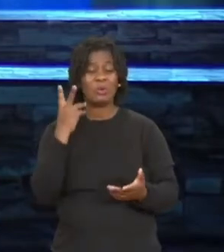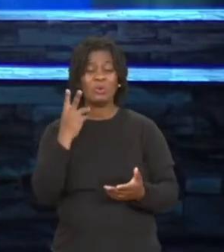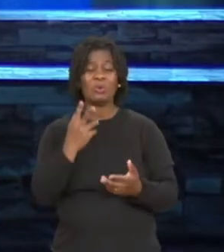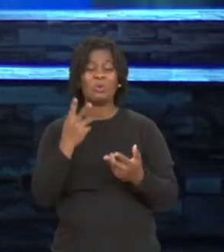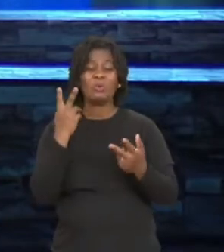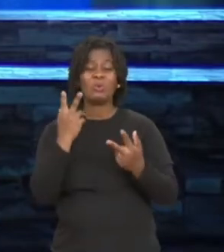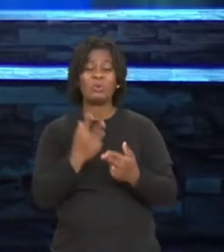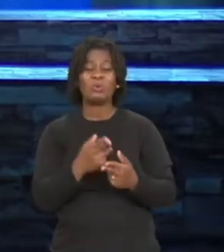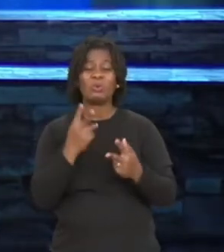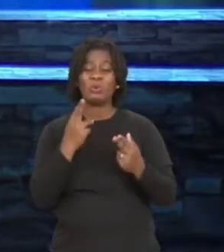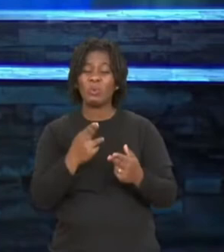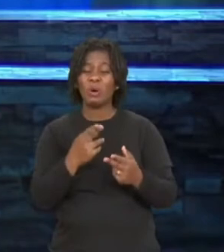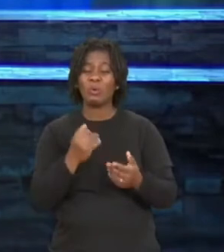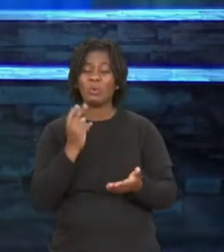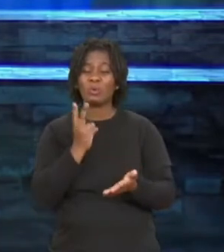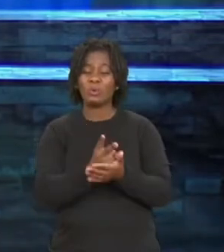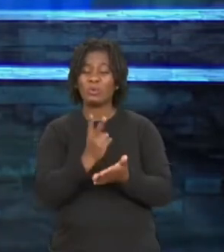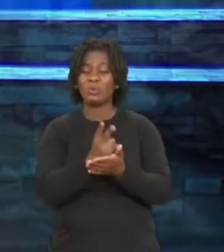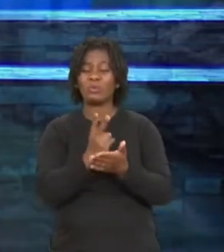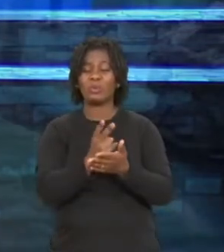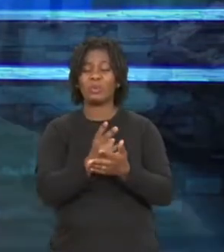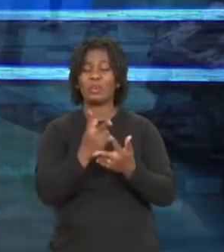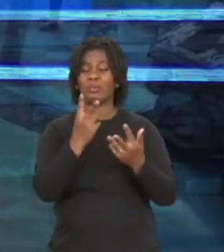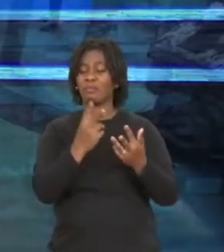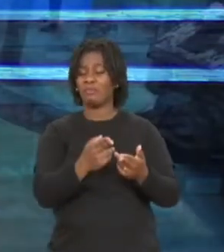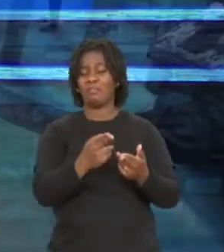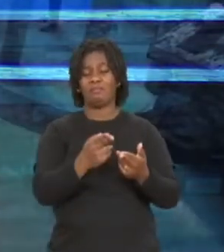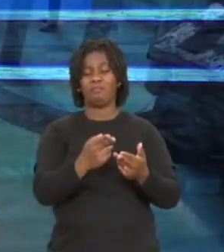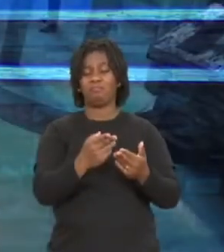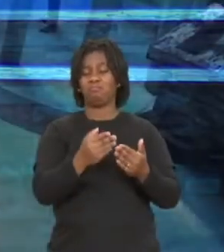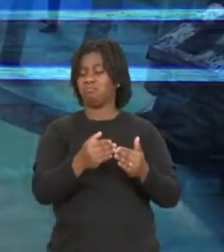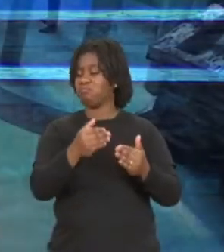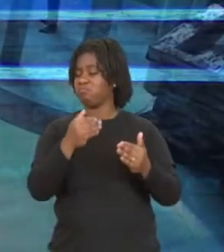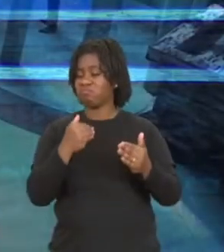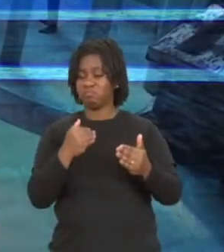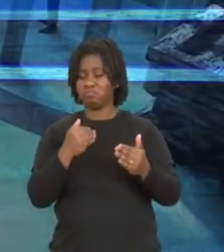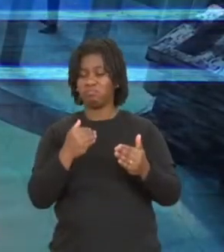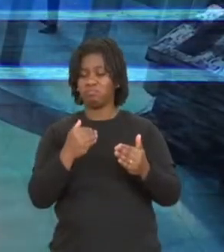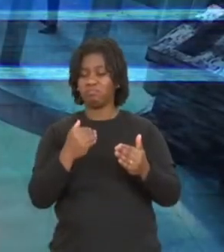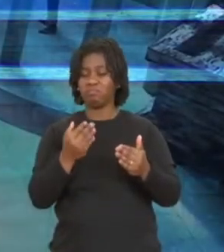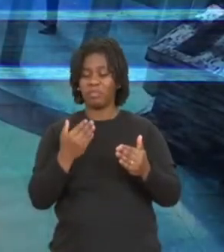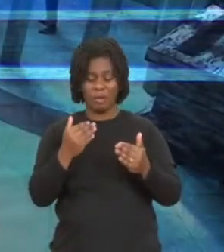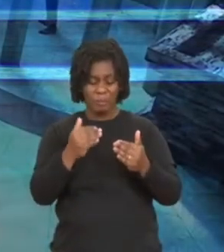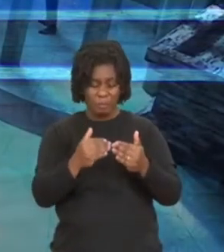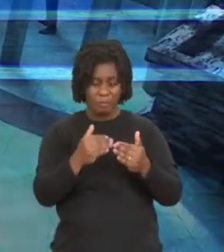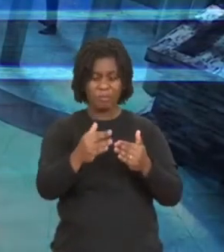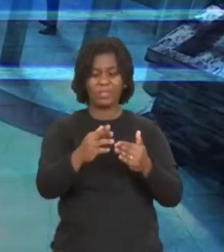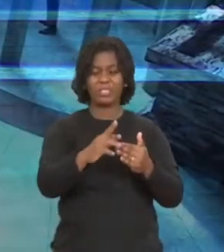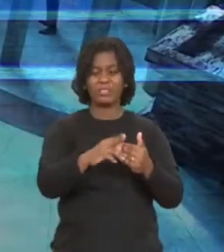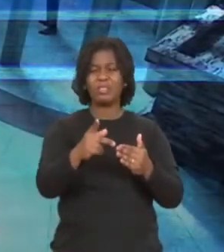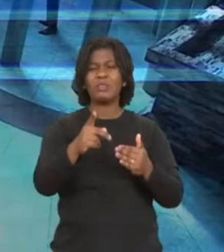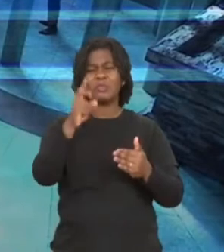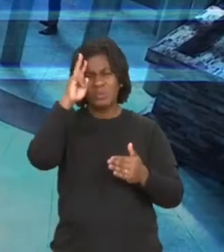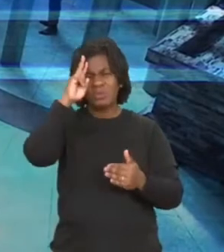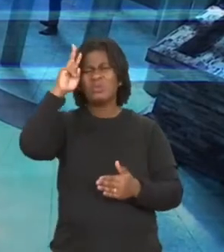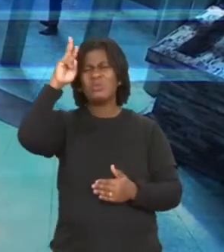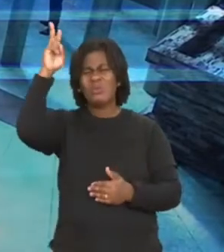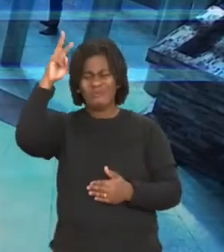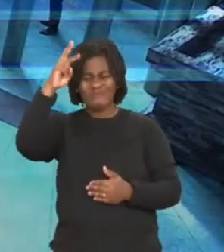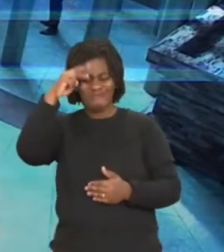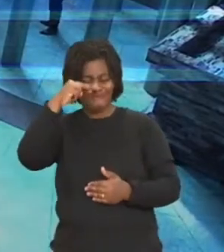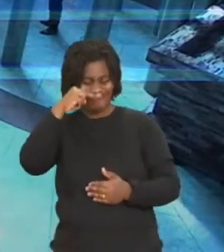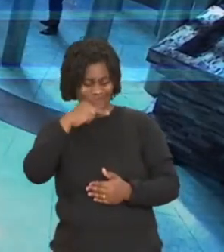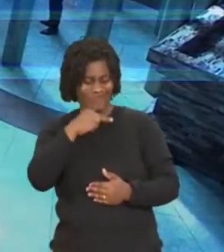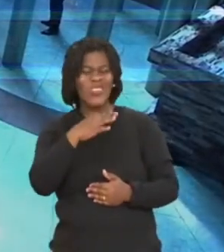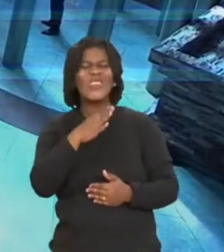altar hoje. conheces minhas inquietações,